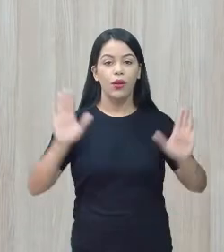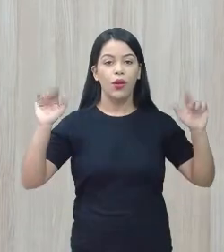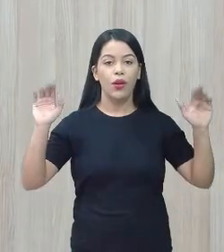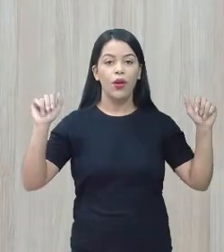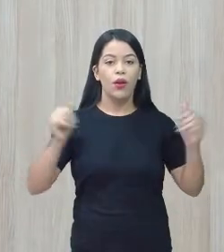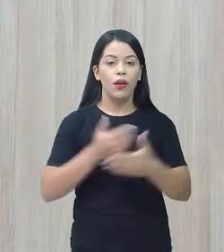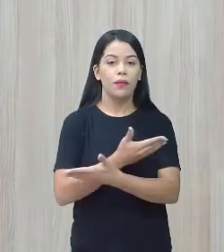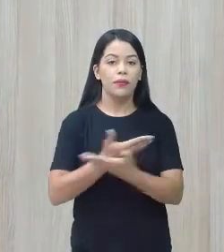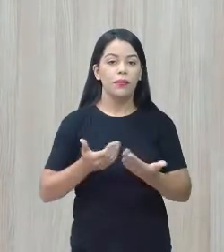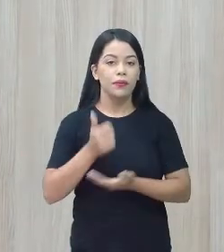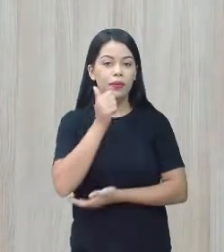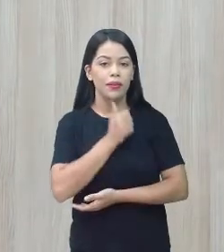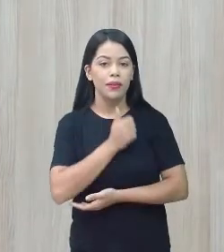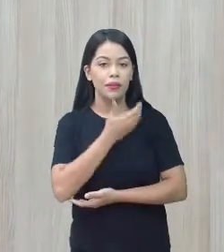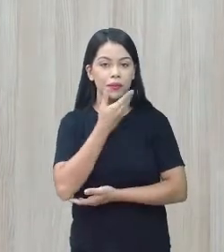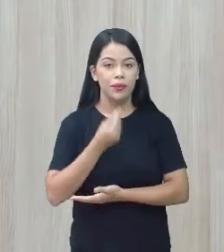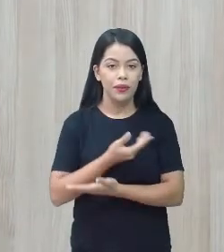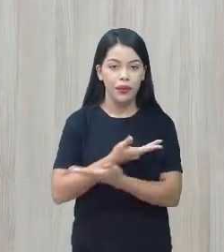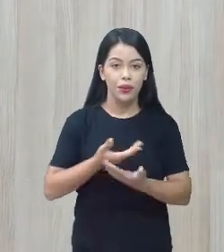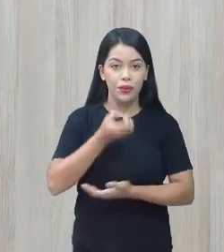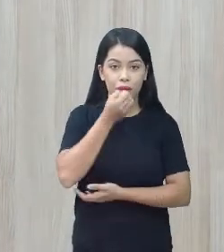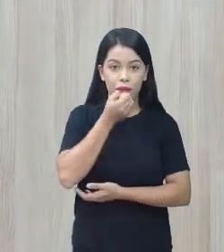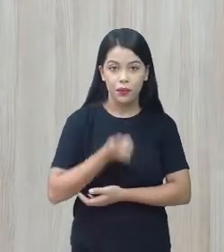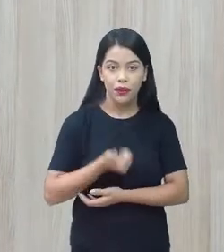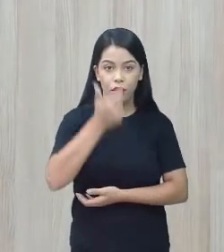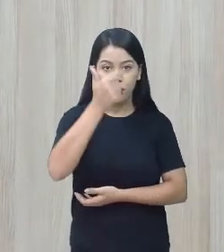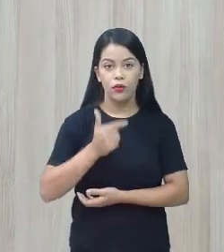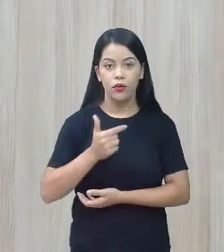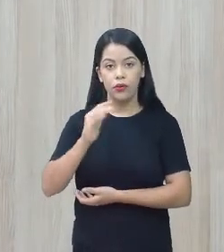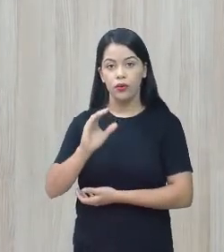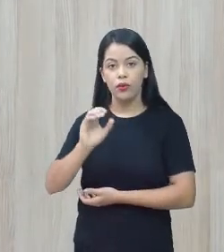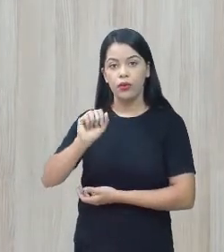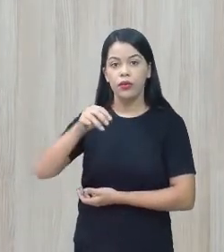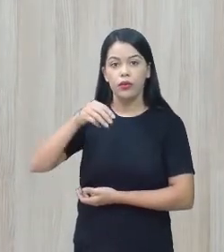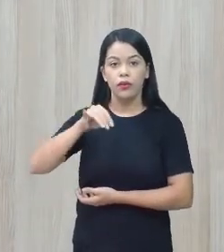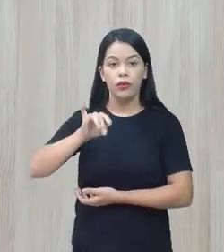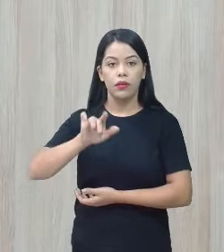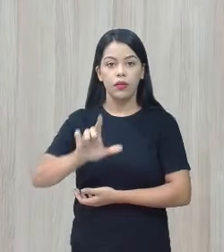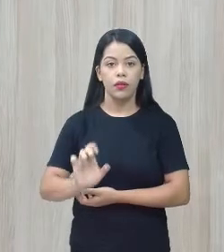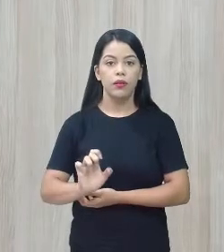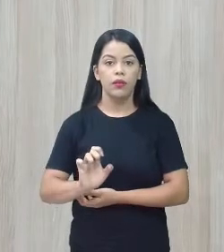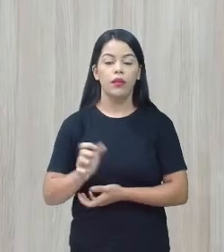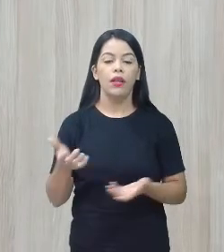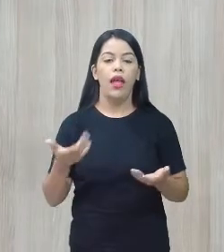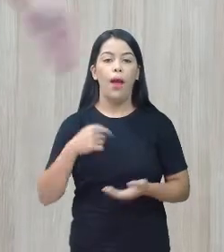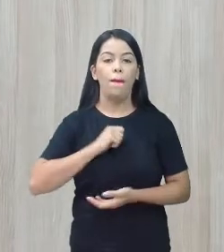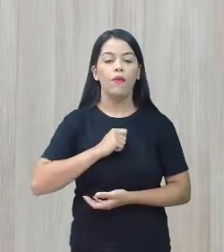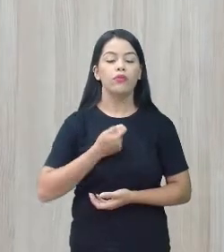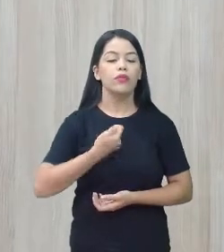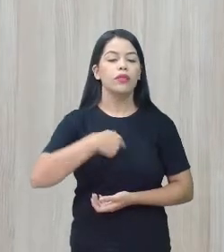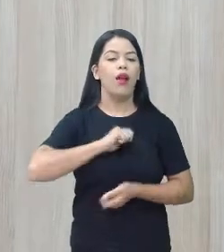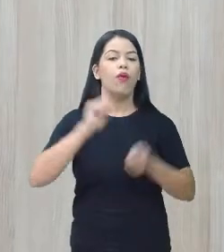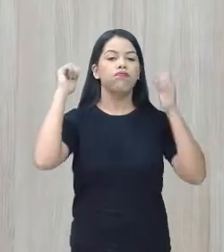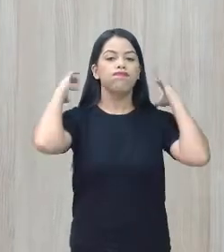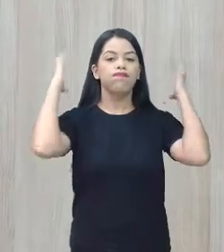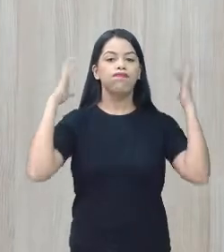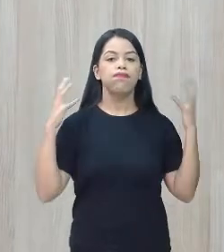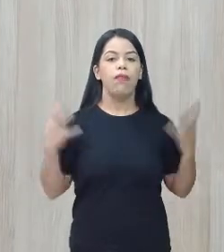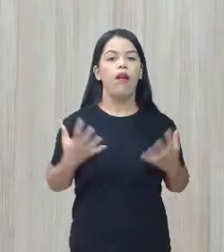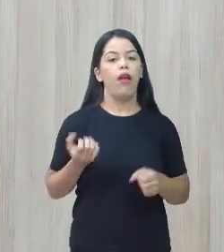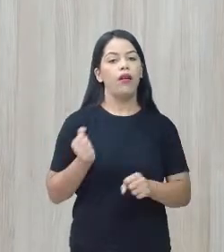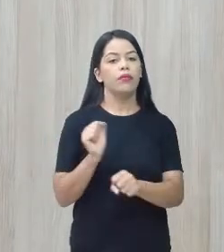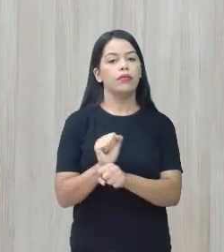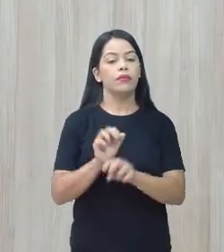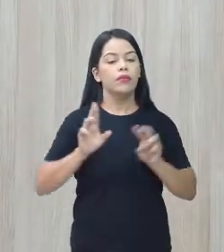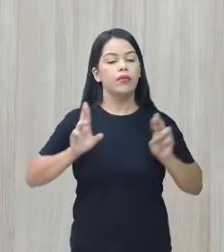Olá, meninas e meninos, tudo bem? Eu sou Camille Borba e este é o meu sinal. Eu espero que por aí esteja tudo